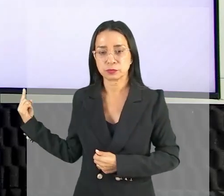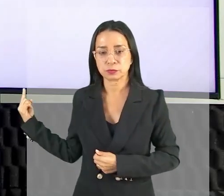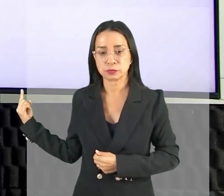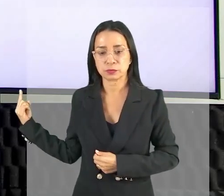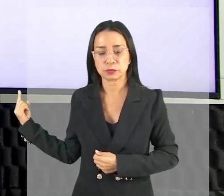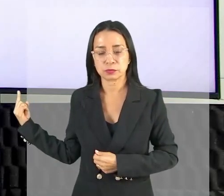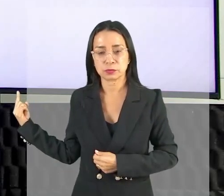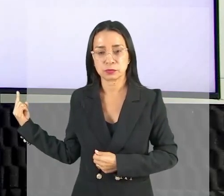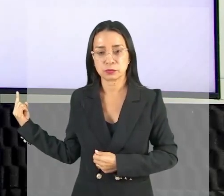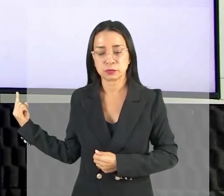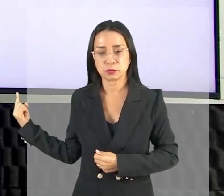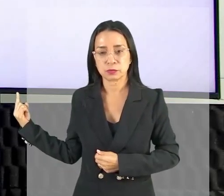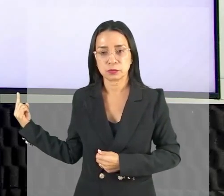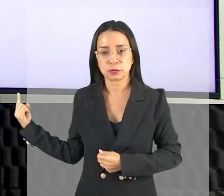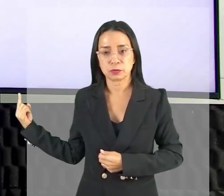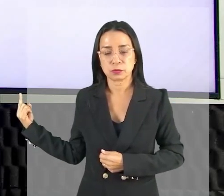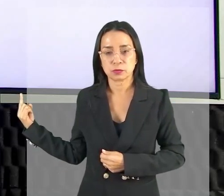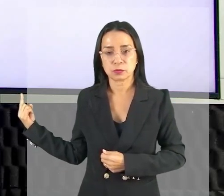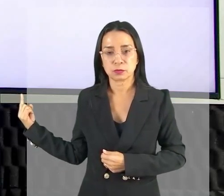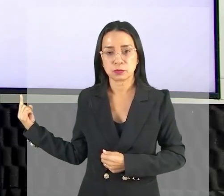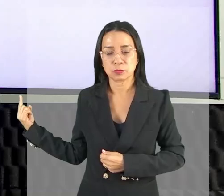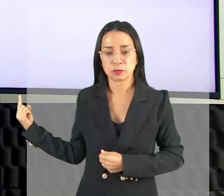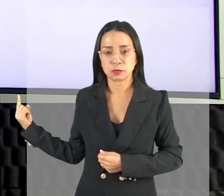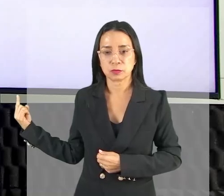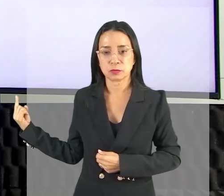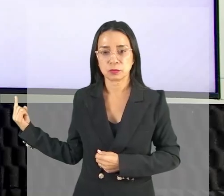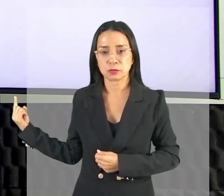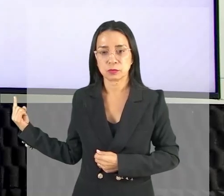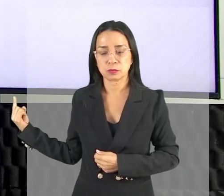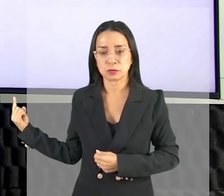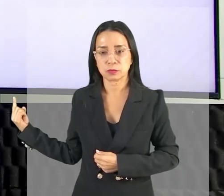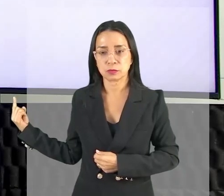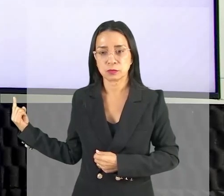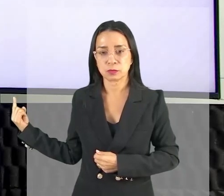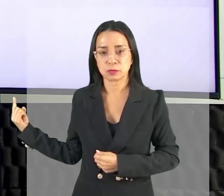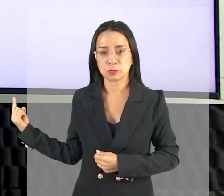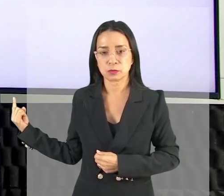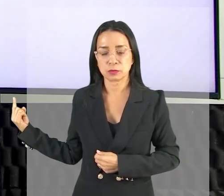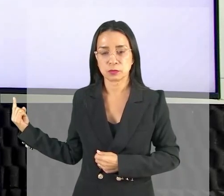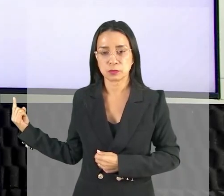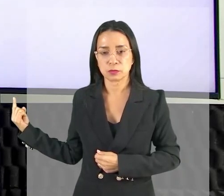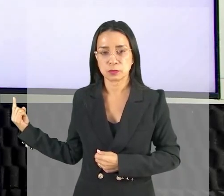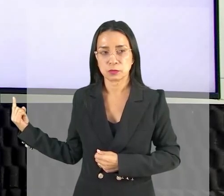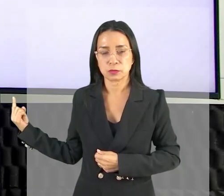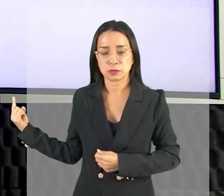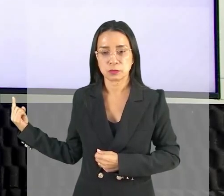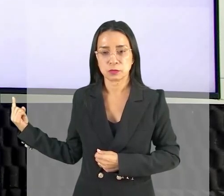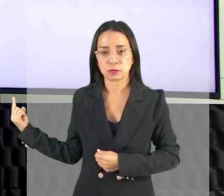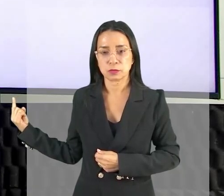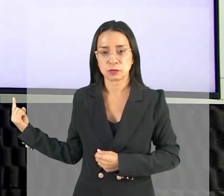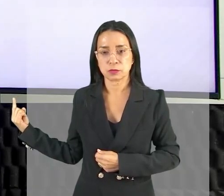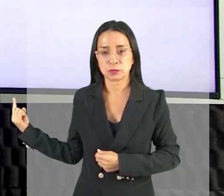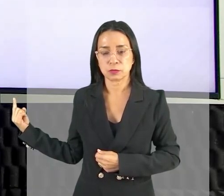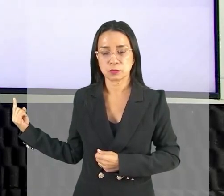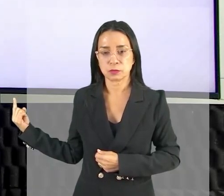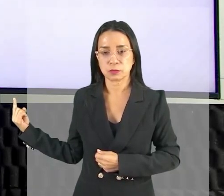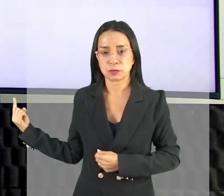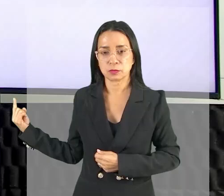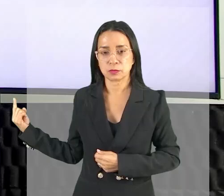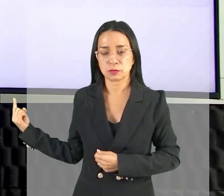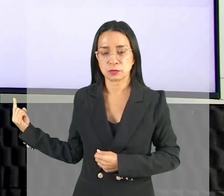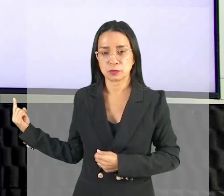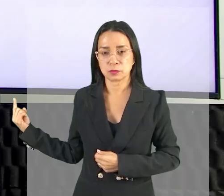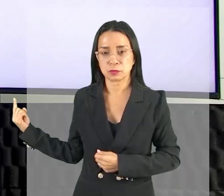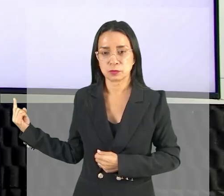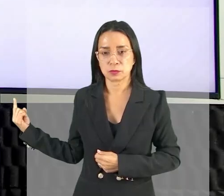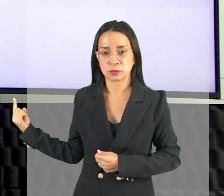protista. Diferentemente dos demais reinos, em que os organismos são originários de uma mesma